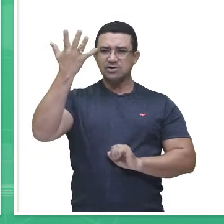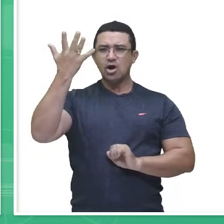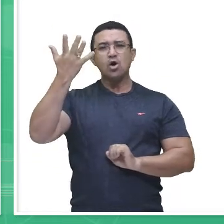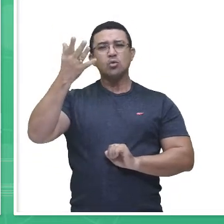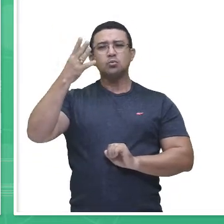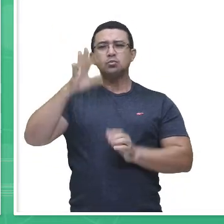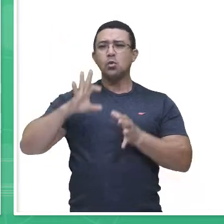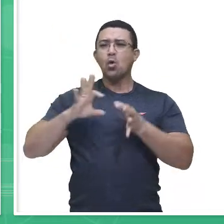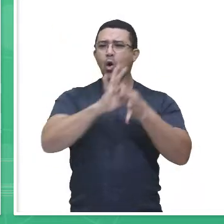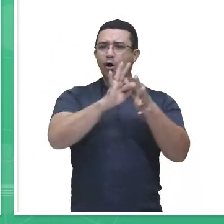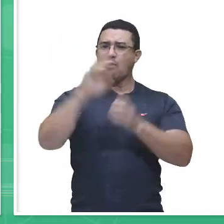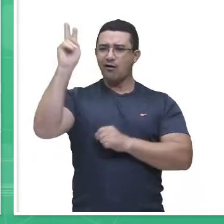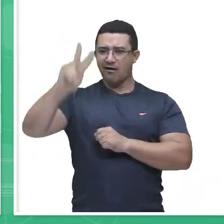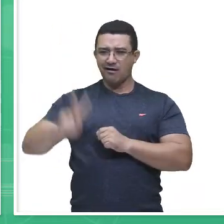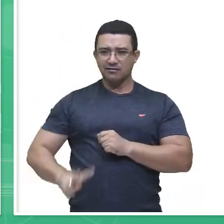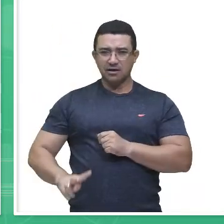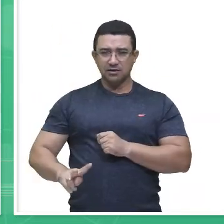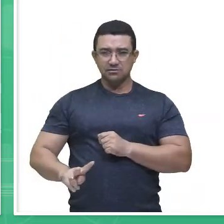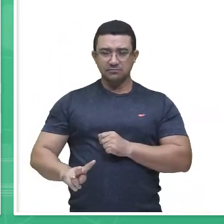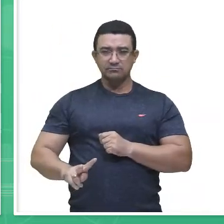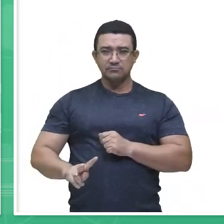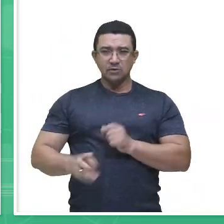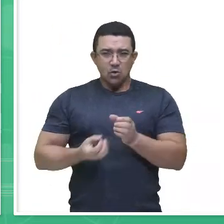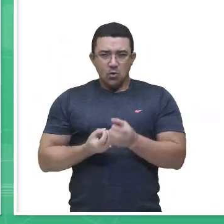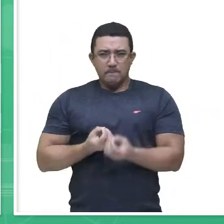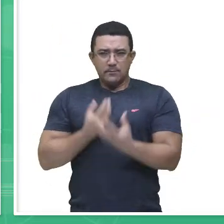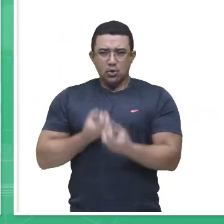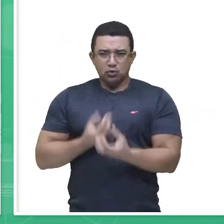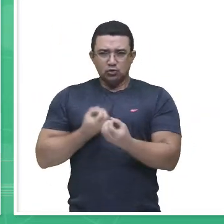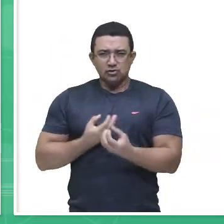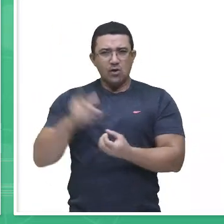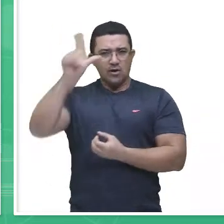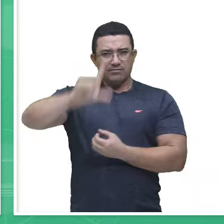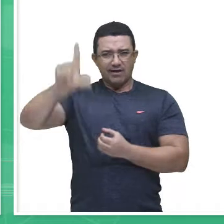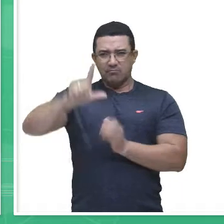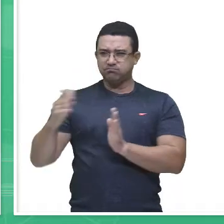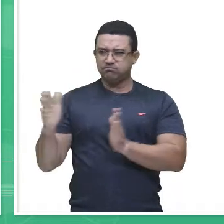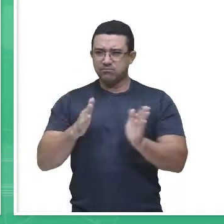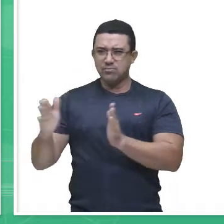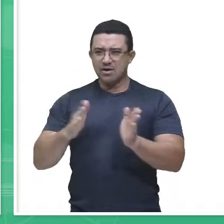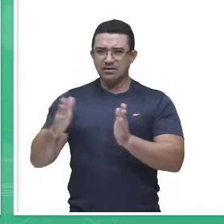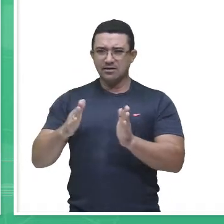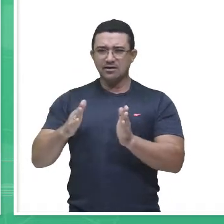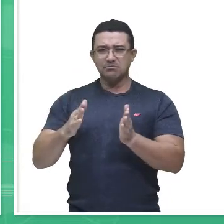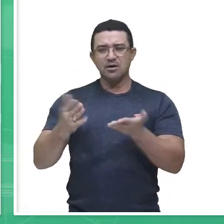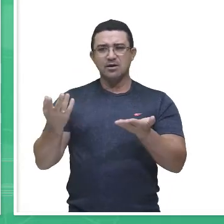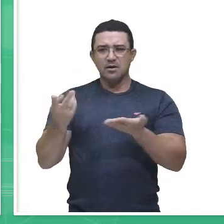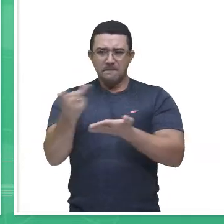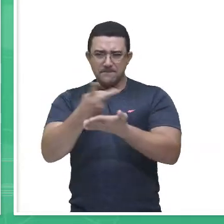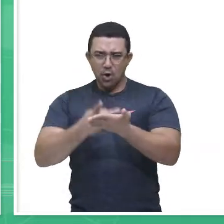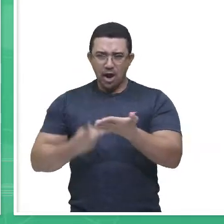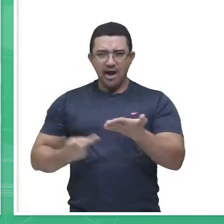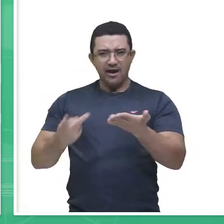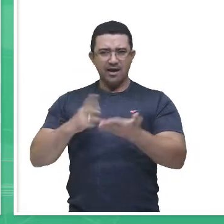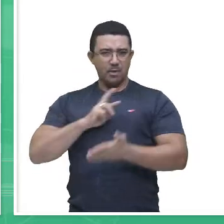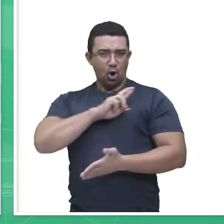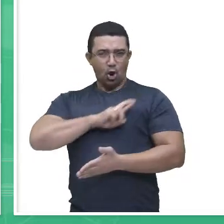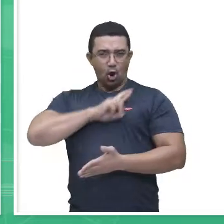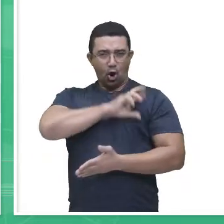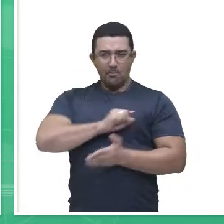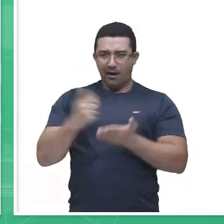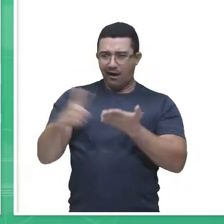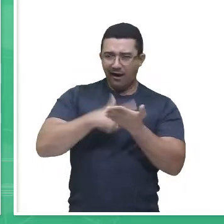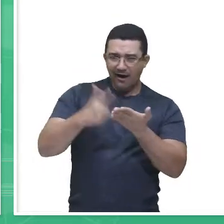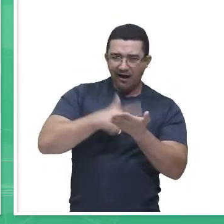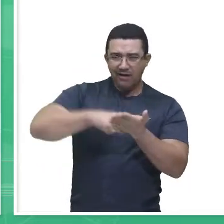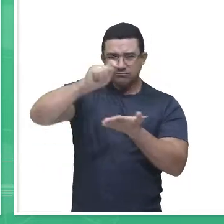que contexto as produções literárias desse período, os poemas, os romances foram escritos exatamente